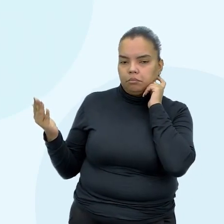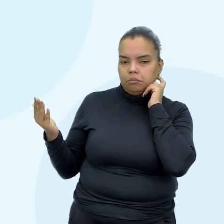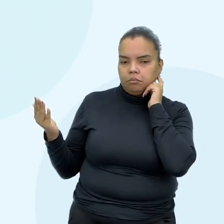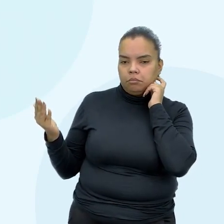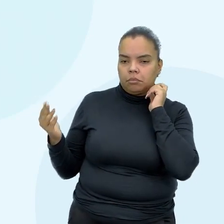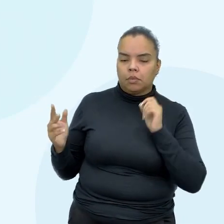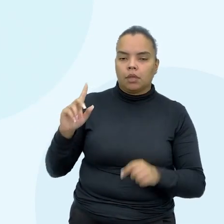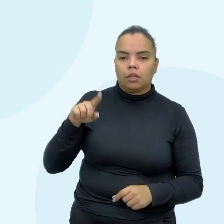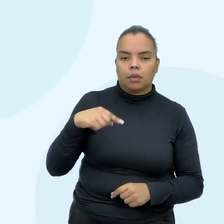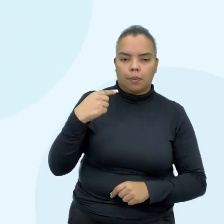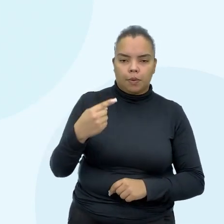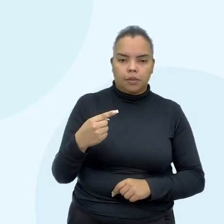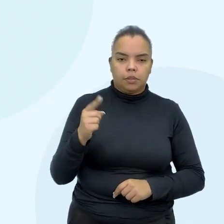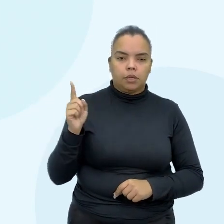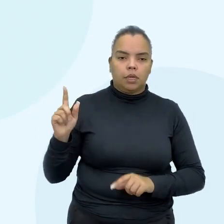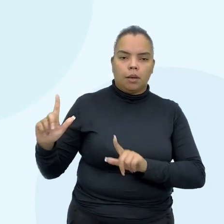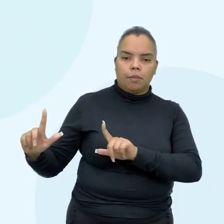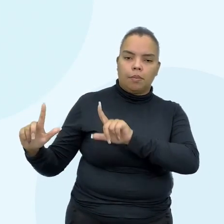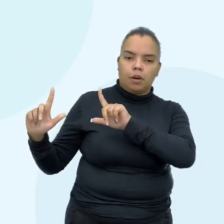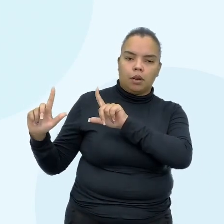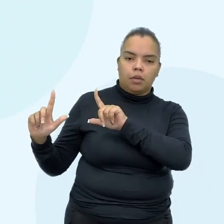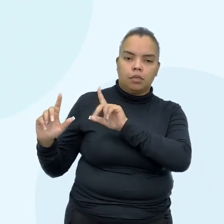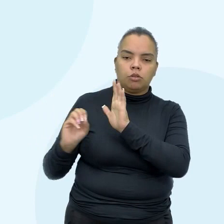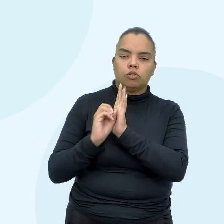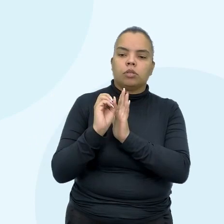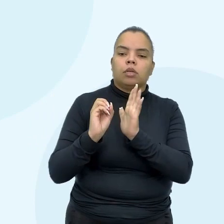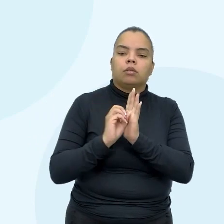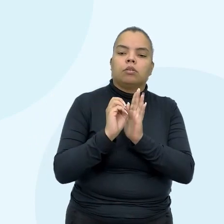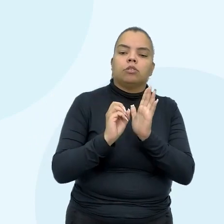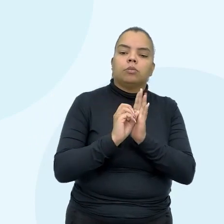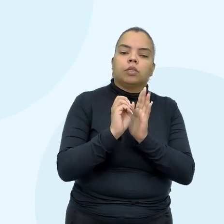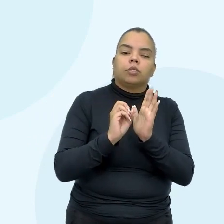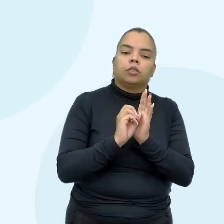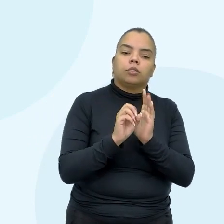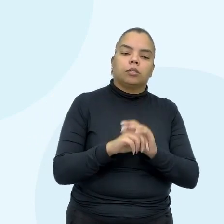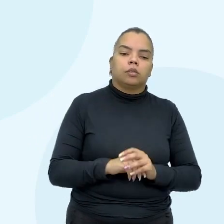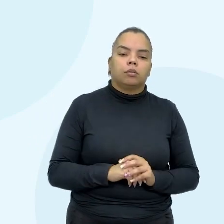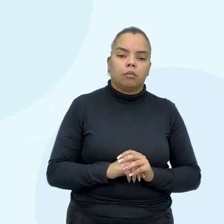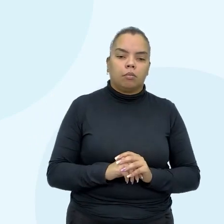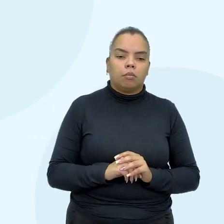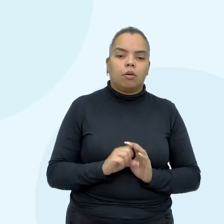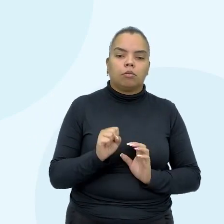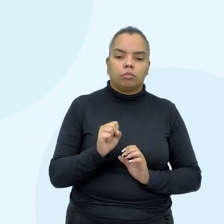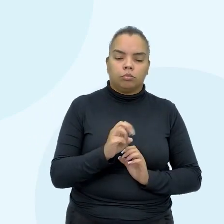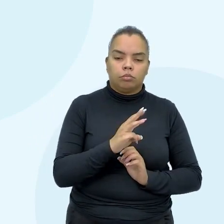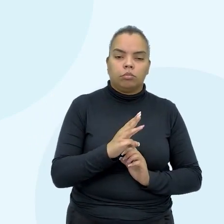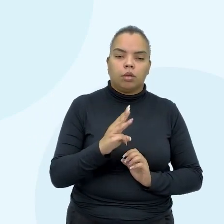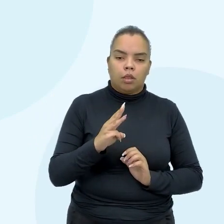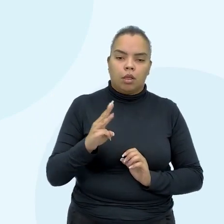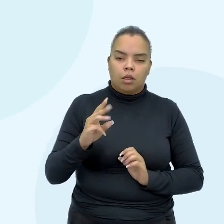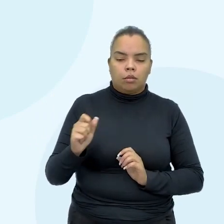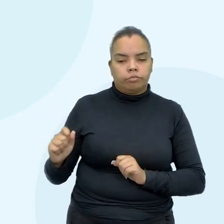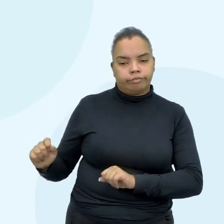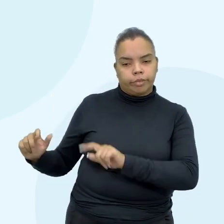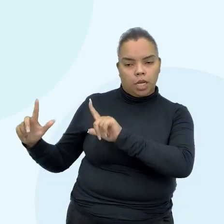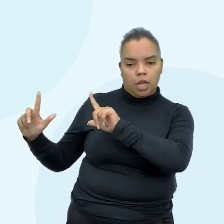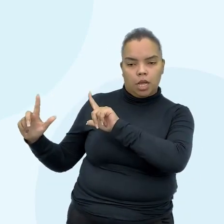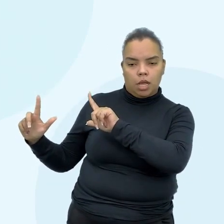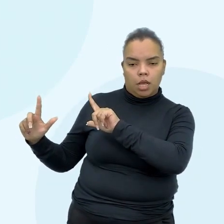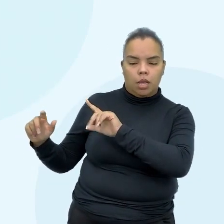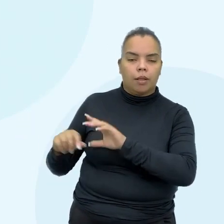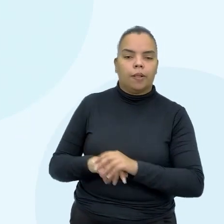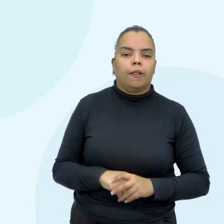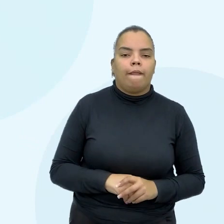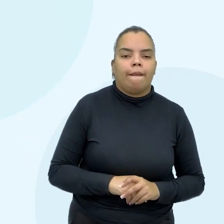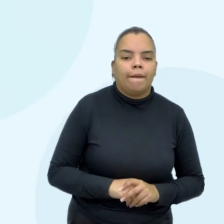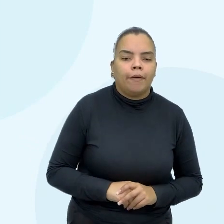no próximo nós temos a programação do Centro de Mídias, né? Que pode ser acessada pelo link ou pelo QR Code. No